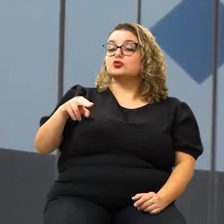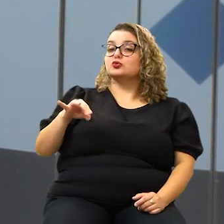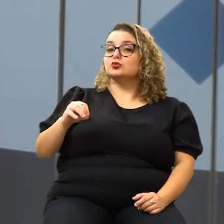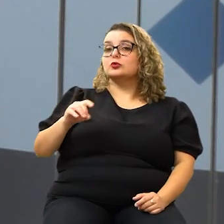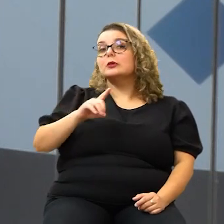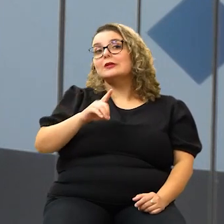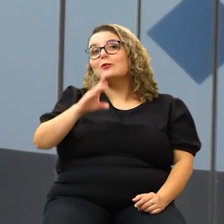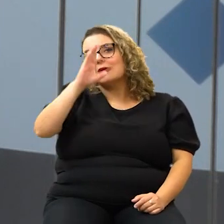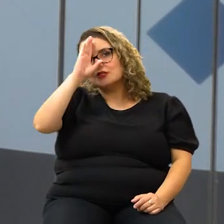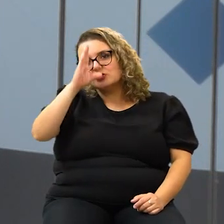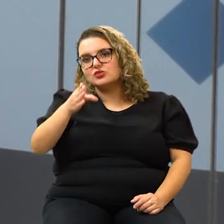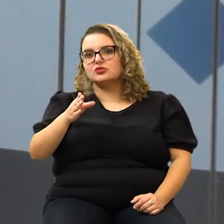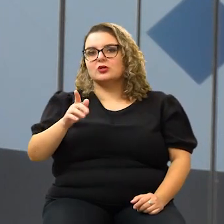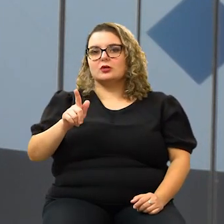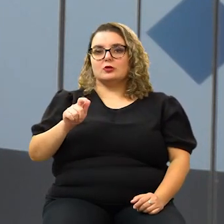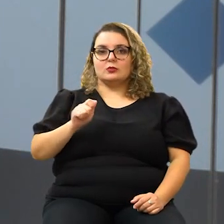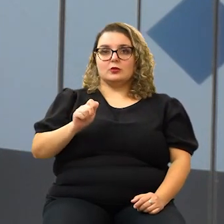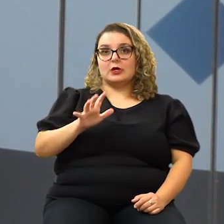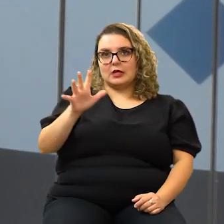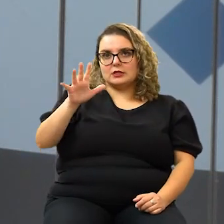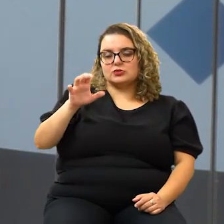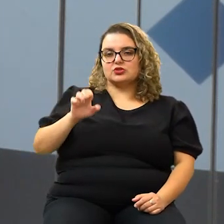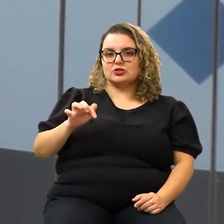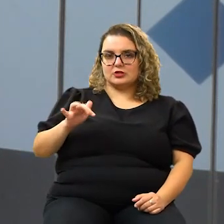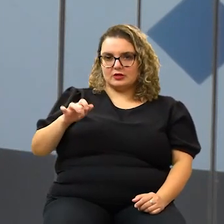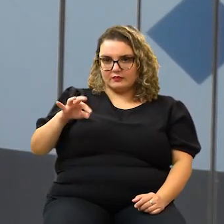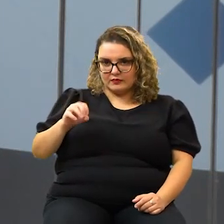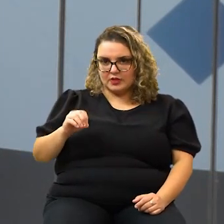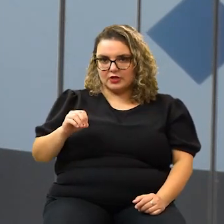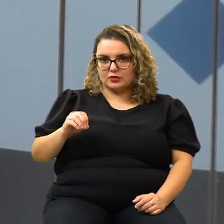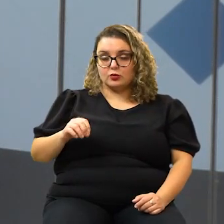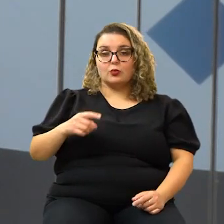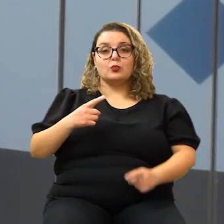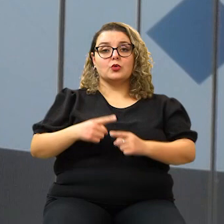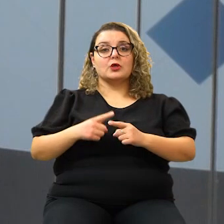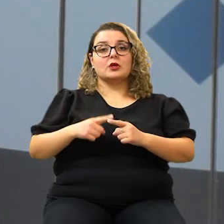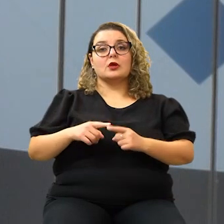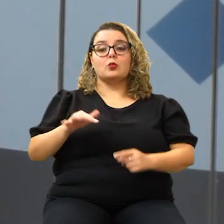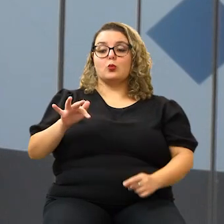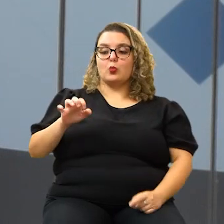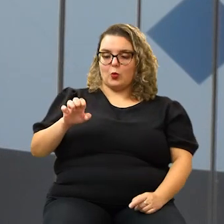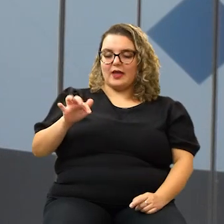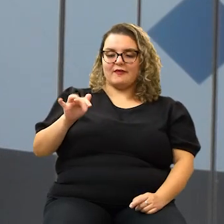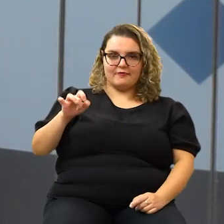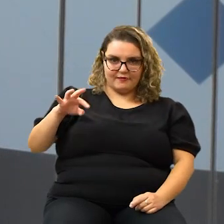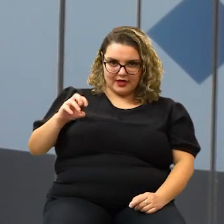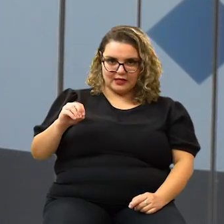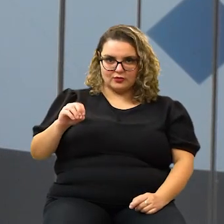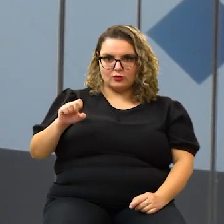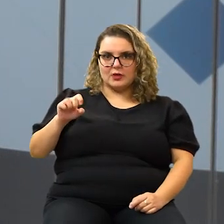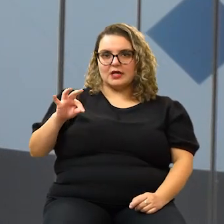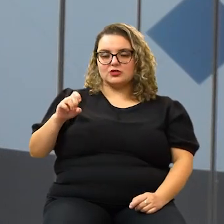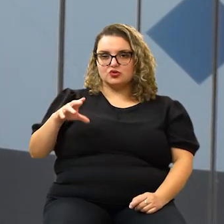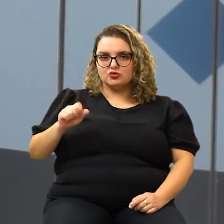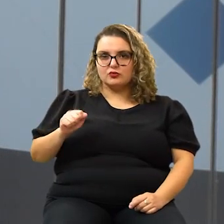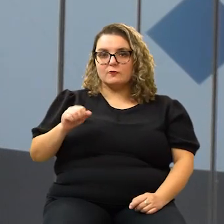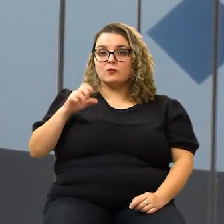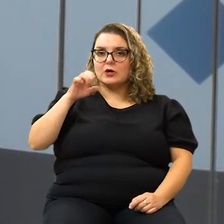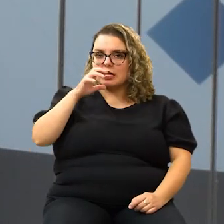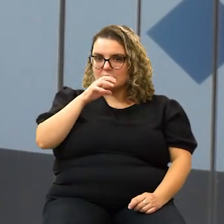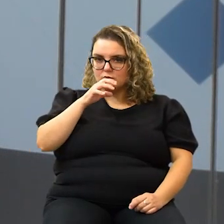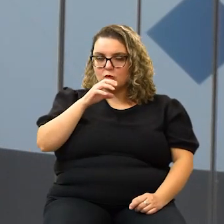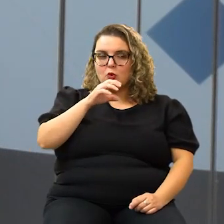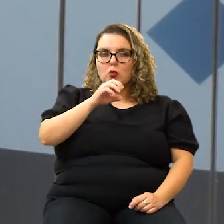seria diretamente com relação aos gases de efeito estufa, né? Porque os gases de efeito estufa, eles provocam o aquecimento. O